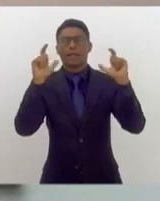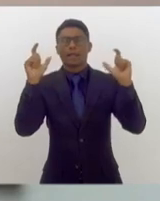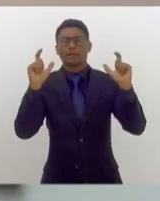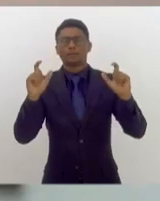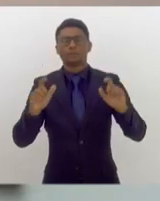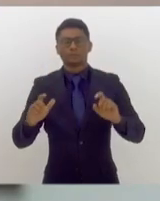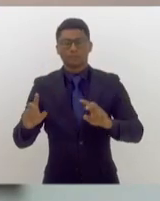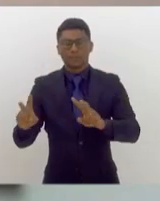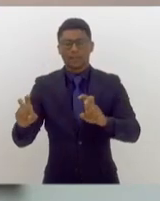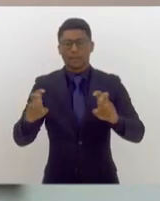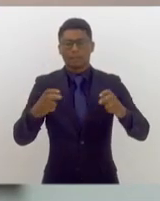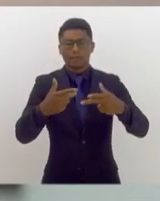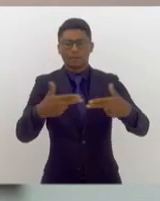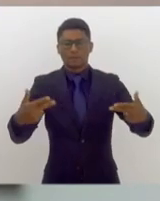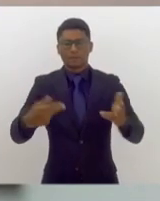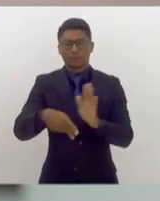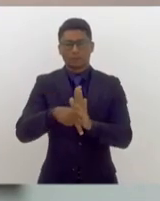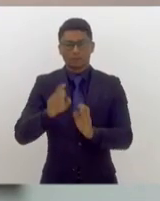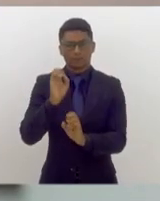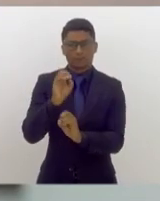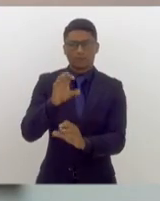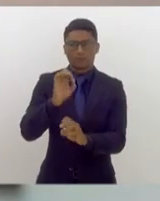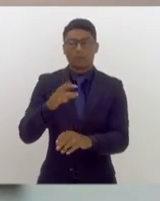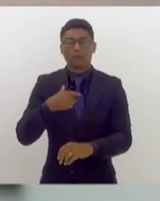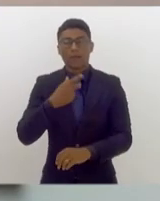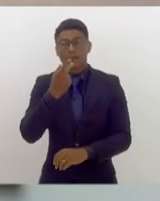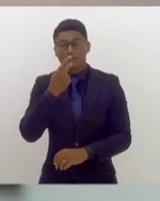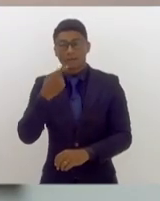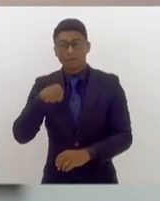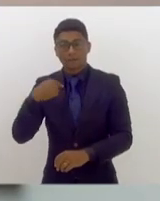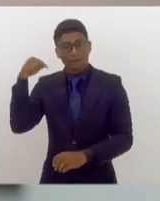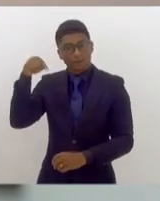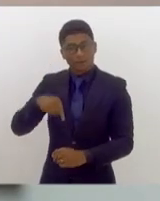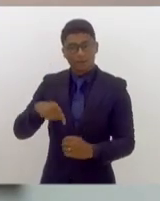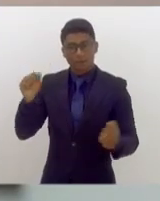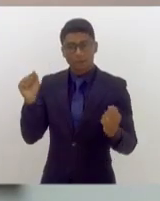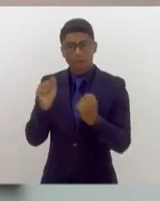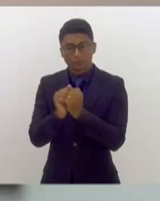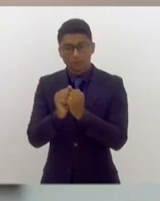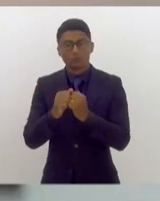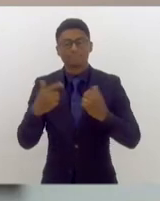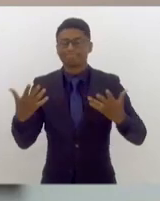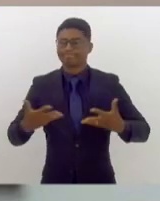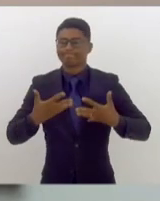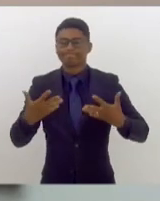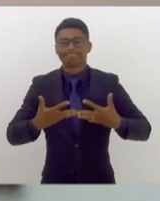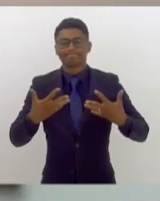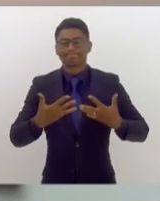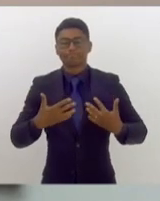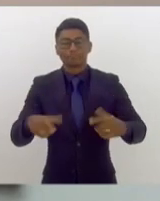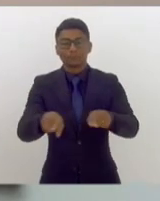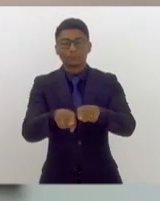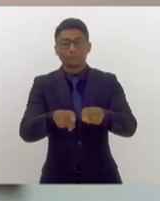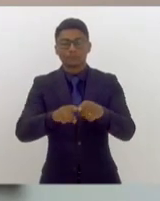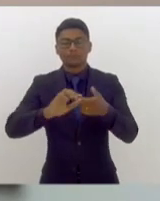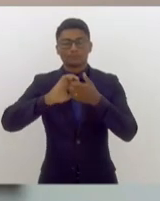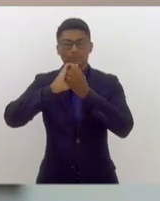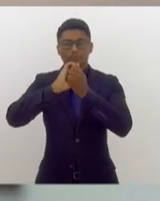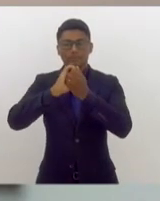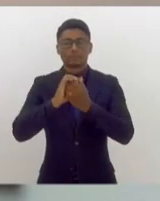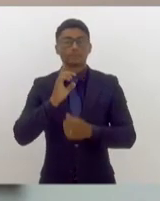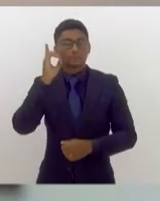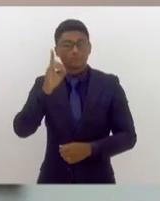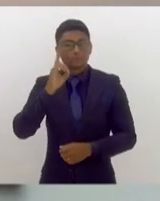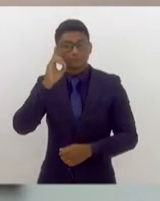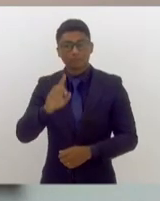da educação, quero dizer que é uma alegria estar sob seu comando na Comissão de Educação. Cumprimentar o deputado